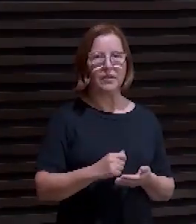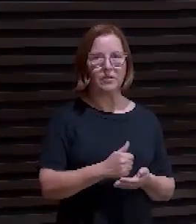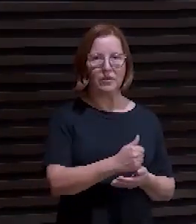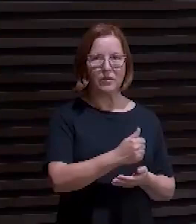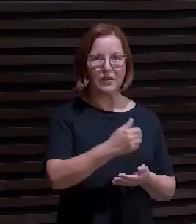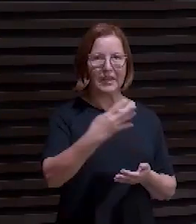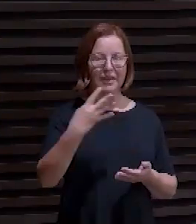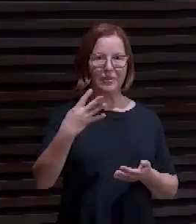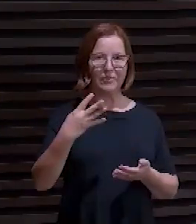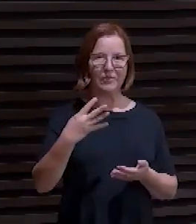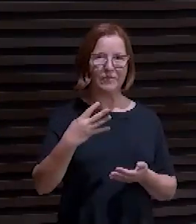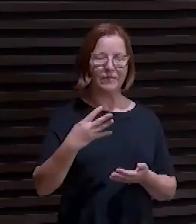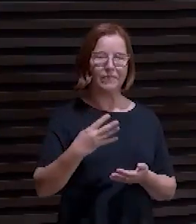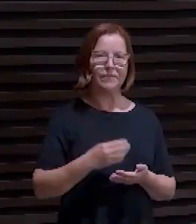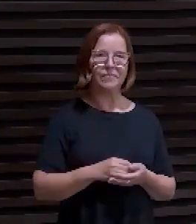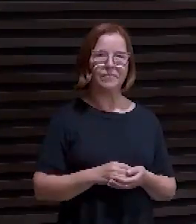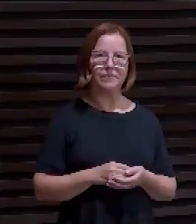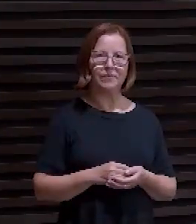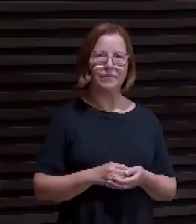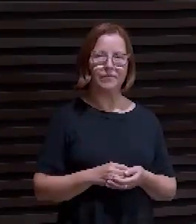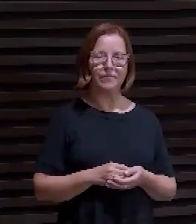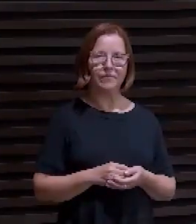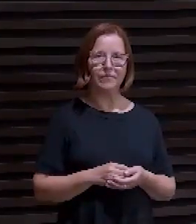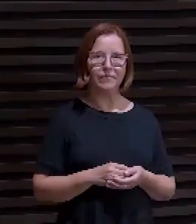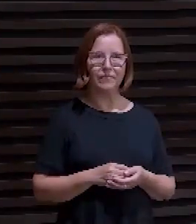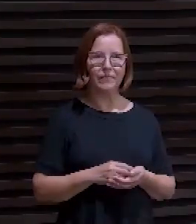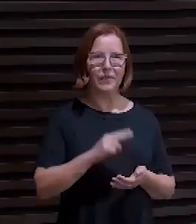Hebreus 14.